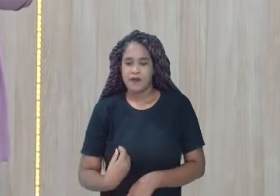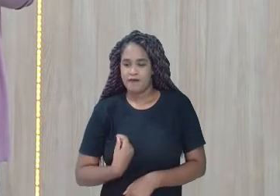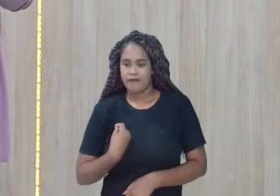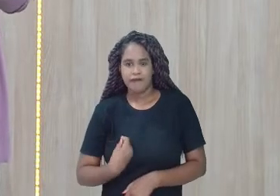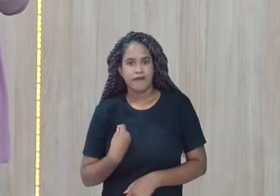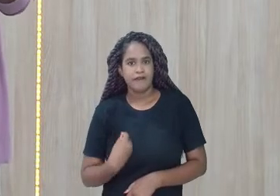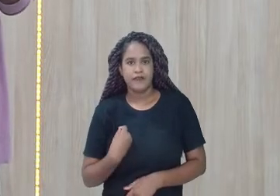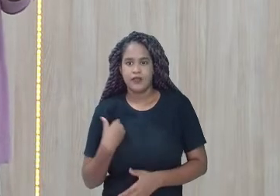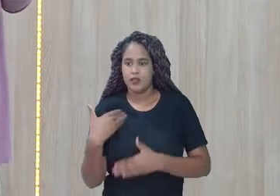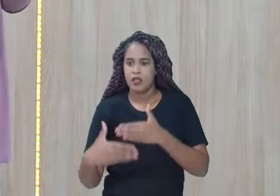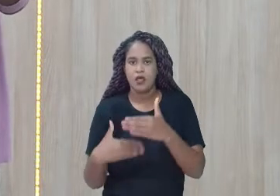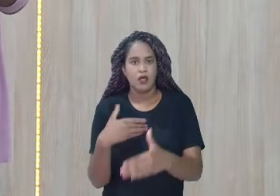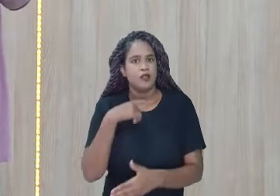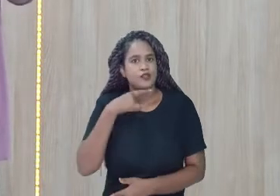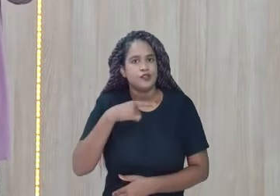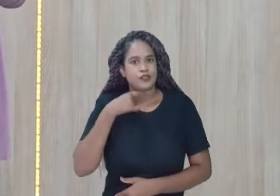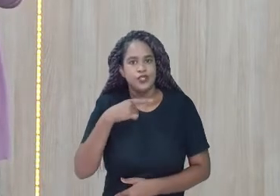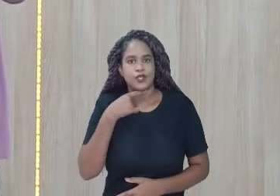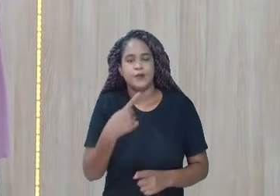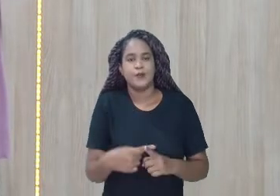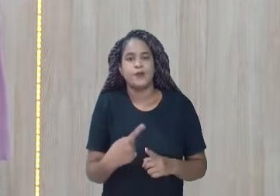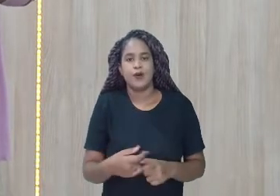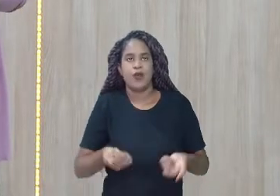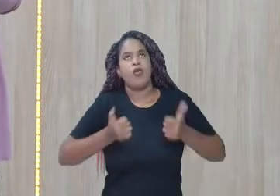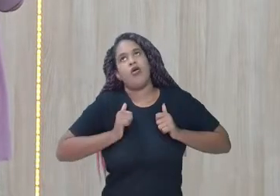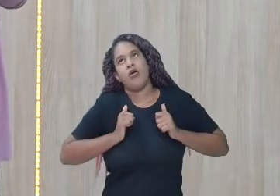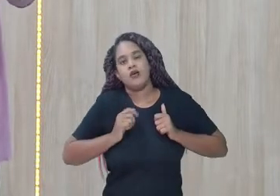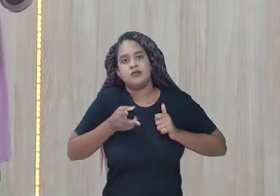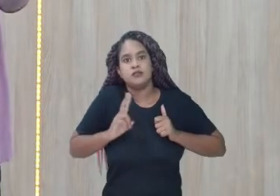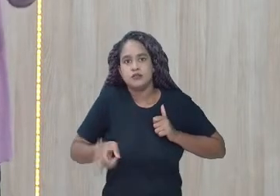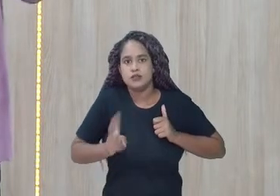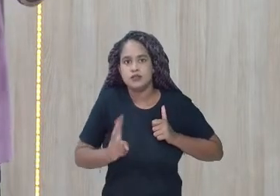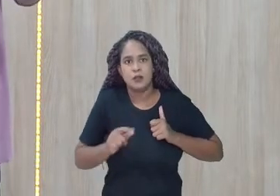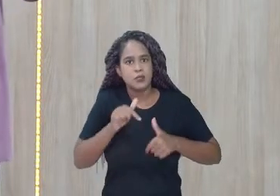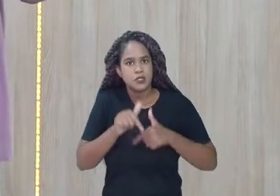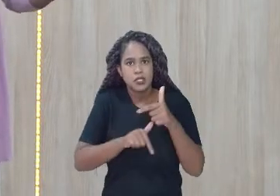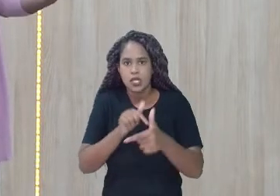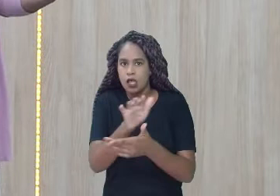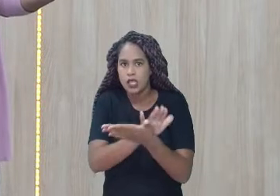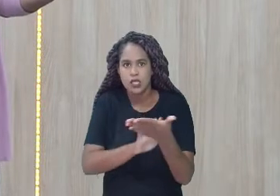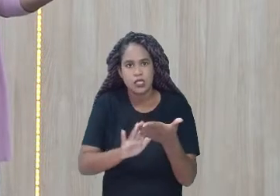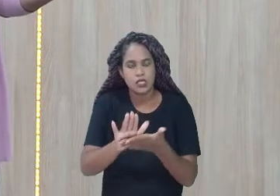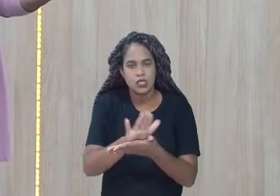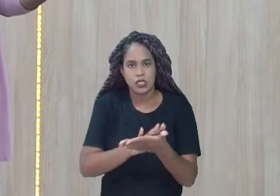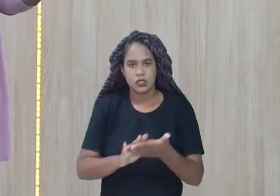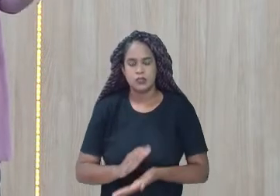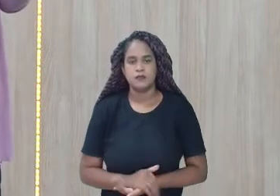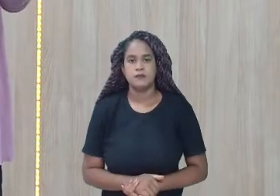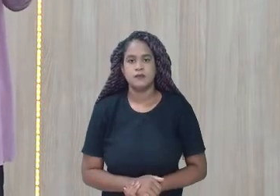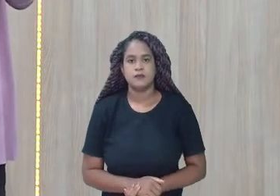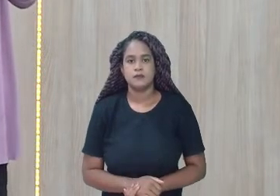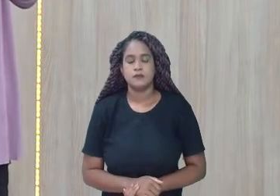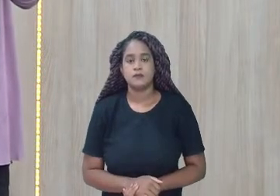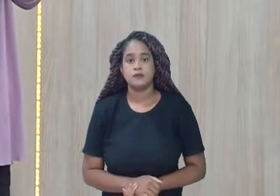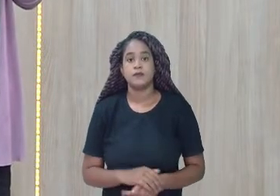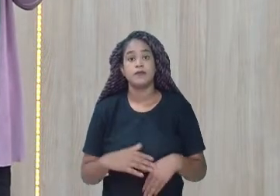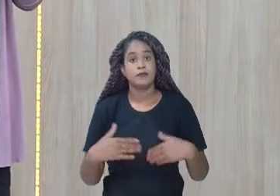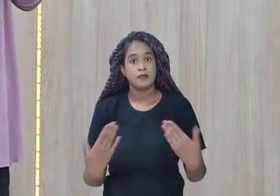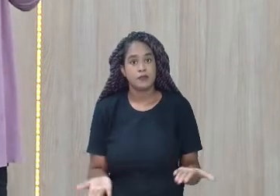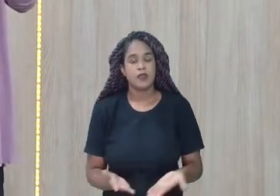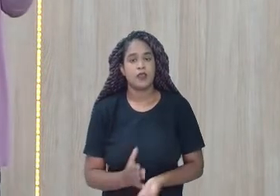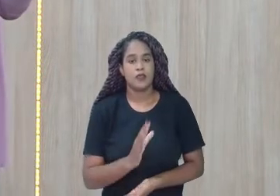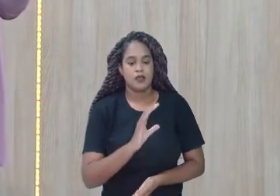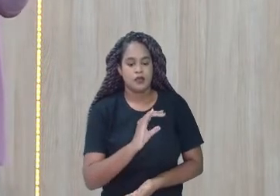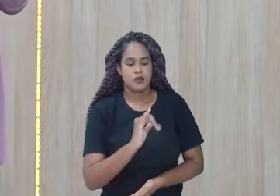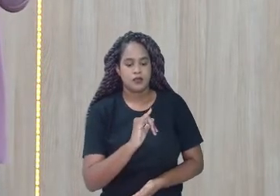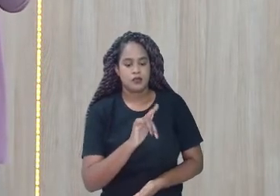ou não consegue adquirir o que queria, justamente porque não trabalhou o suficiente para conseguir aquilo que queria. Então, a cigarra,